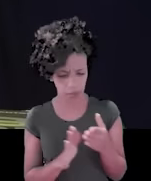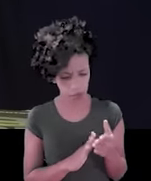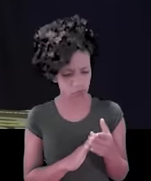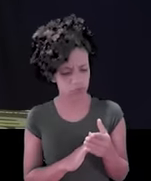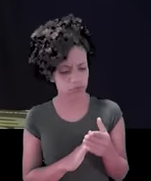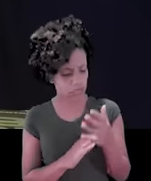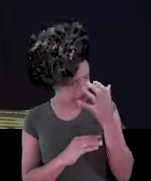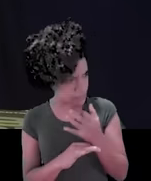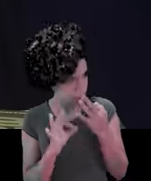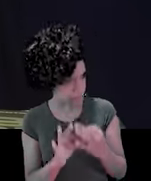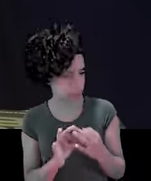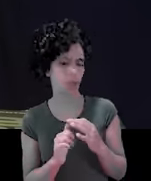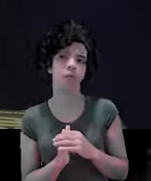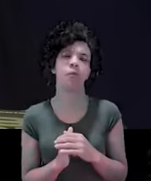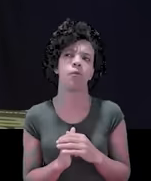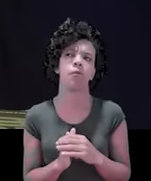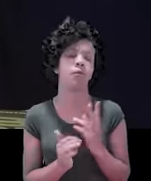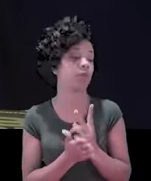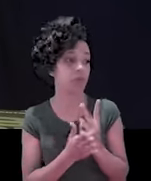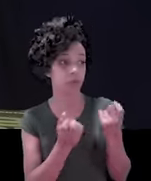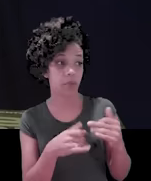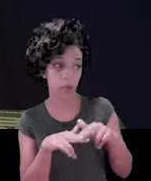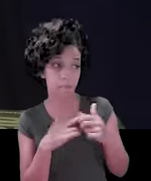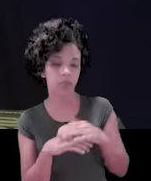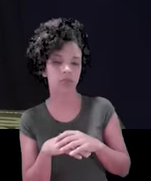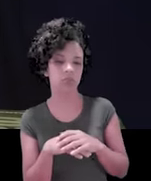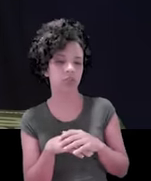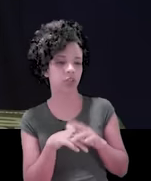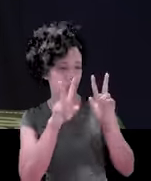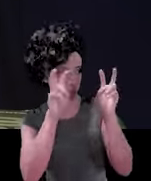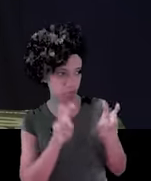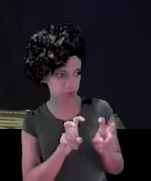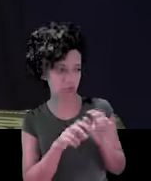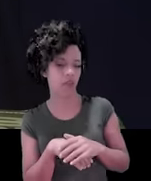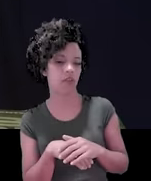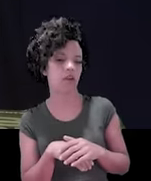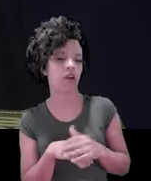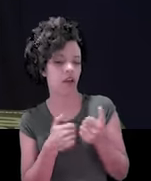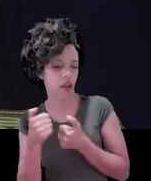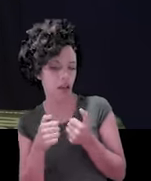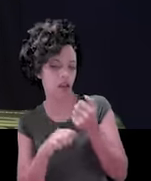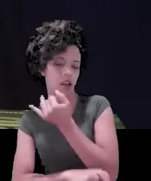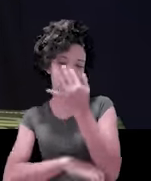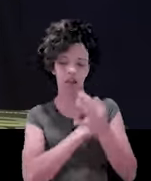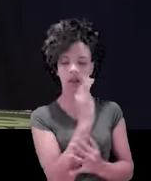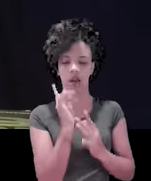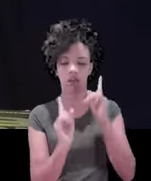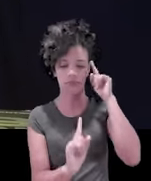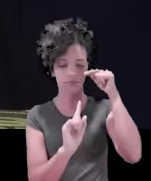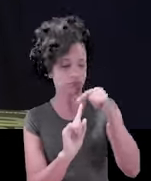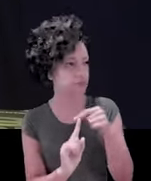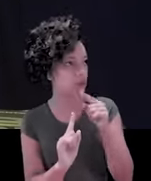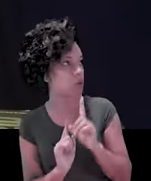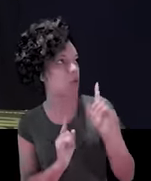momento sendo muito sincero eu sempre digo assim por isso que eu te subtítulo é a história e pelo que já vi um carro na Amazônia encontrou com